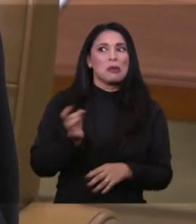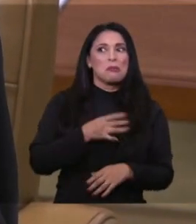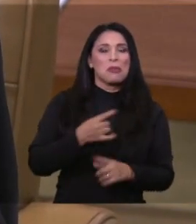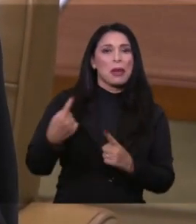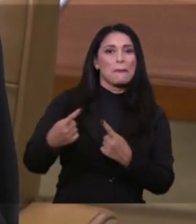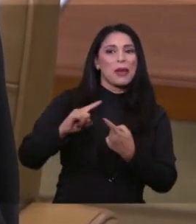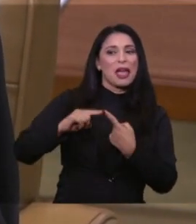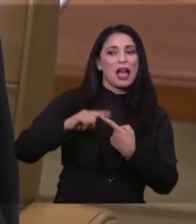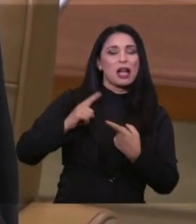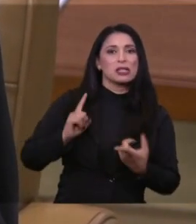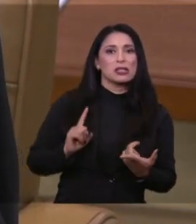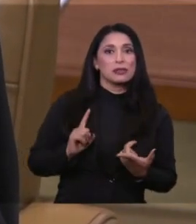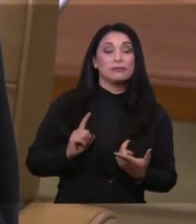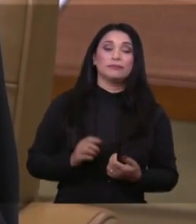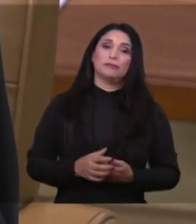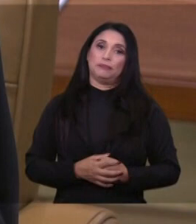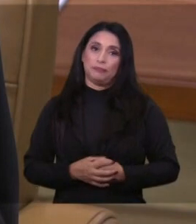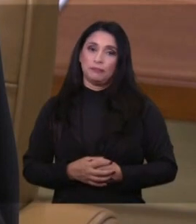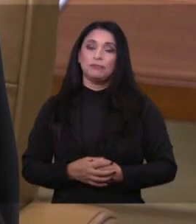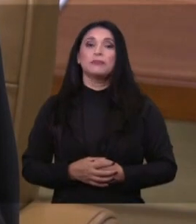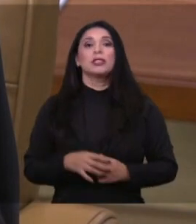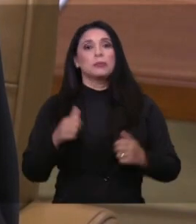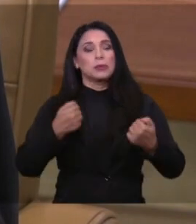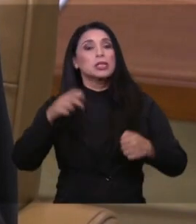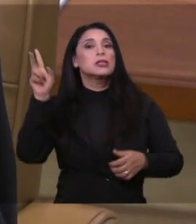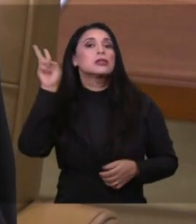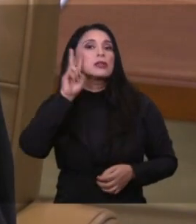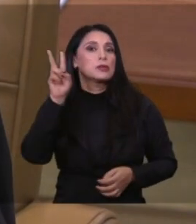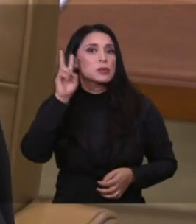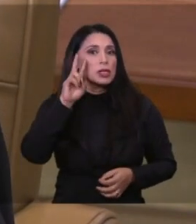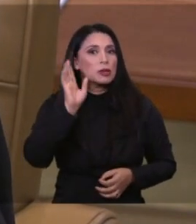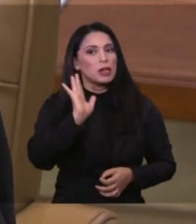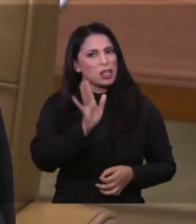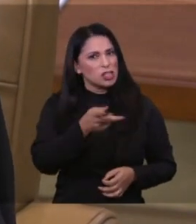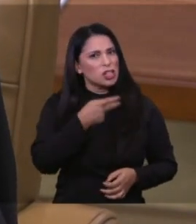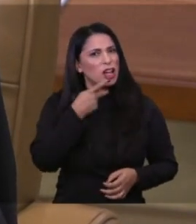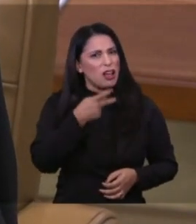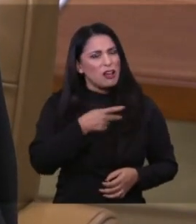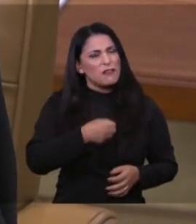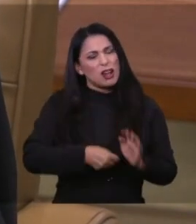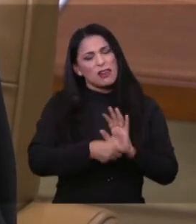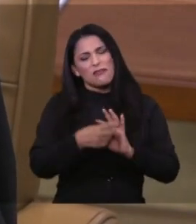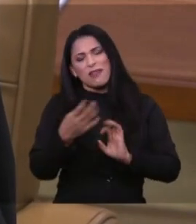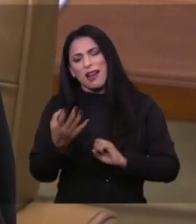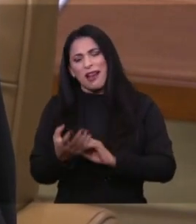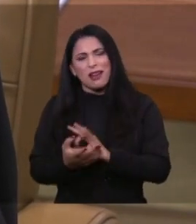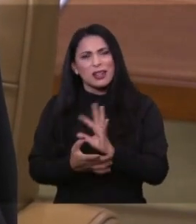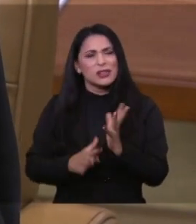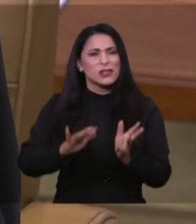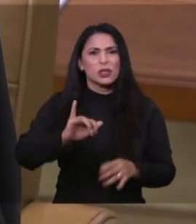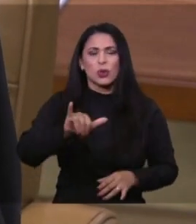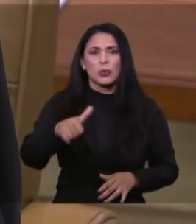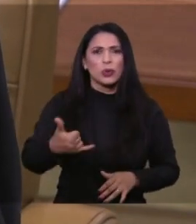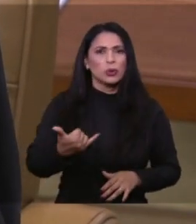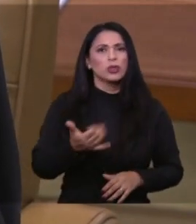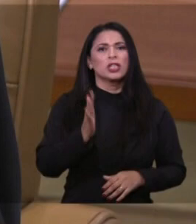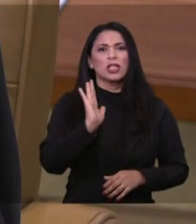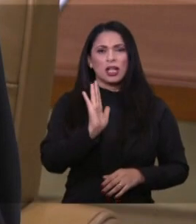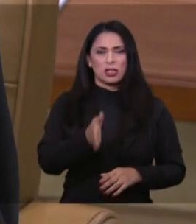De resto, cabe lembrar, eu já fiz isso várias vezes e nós já tivemos a oportunidade de